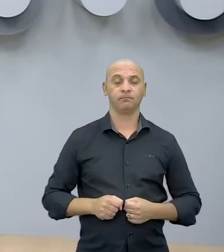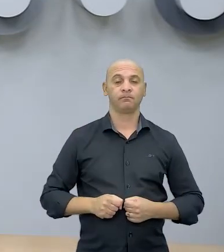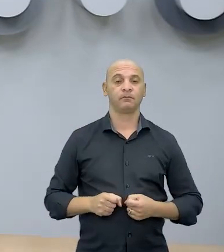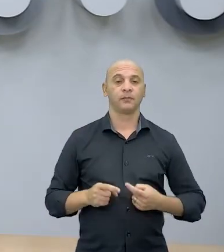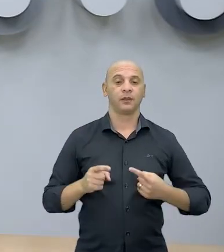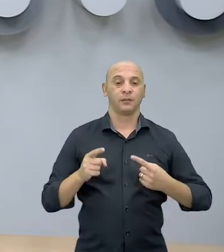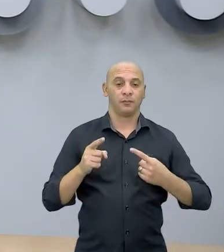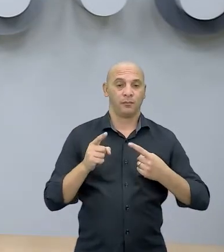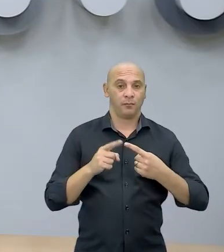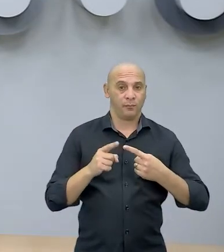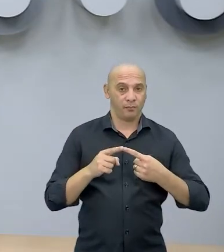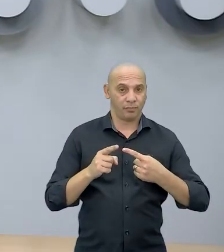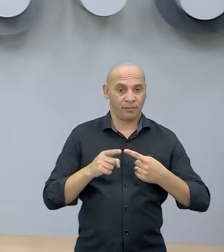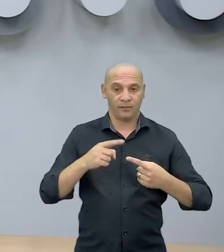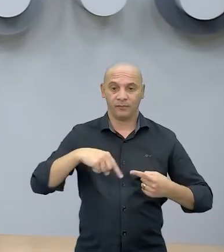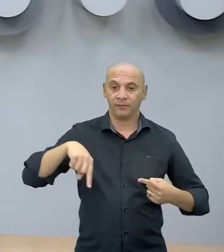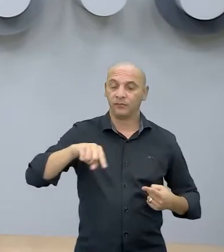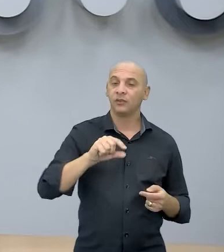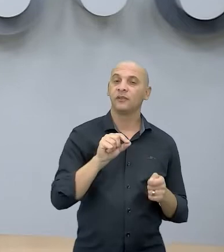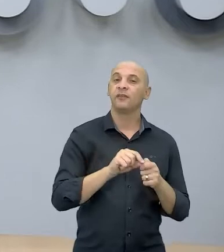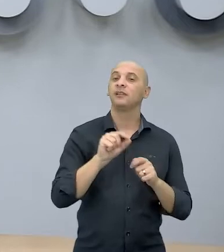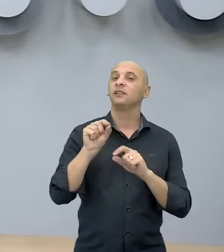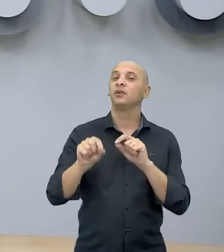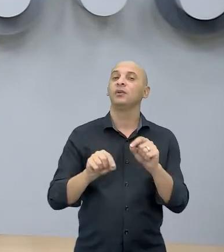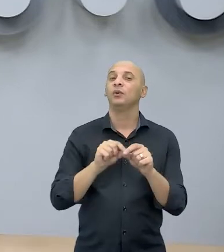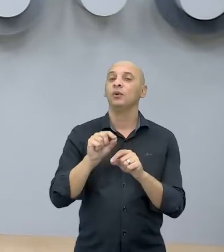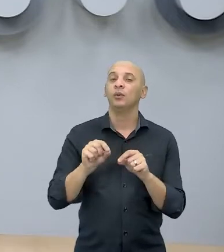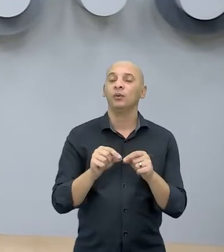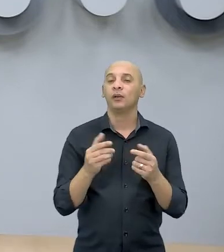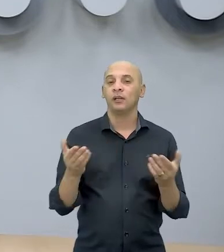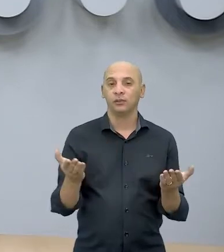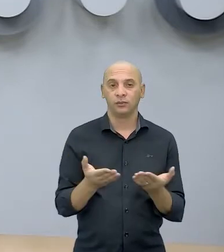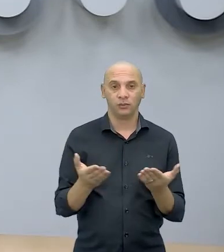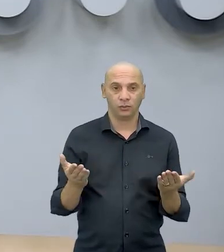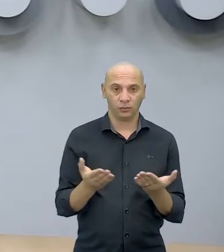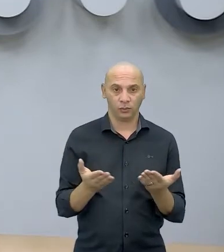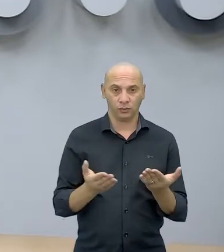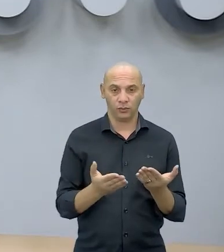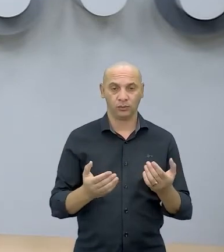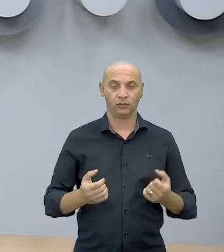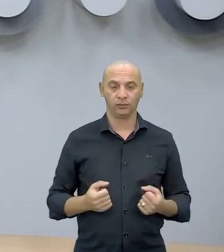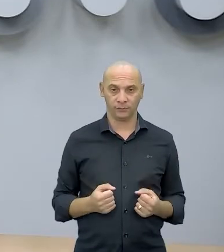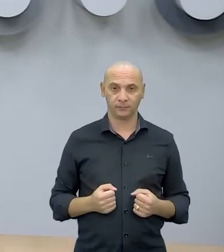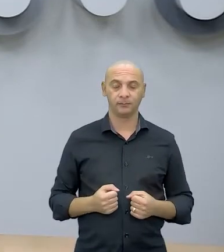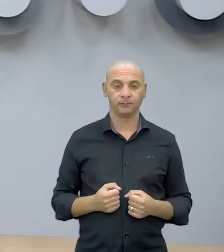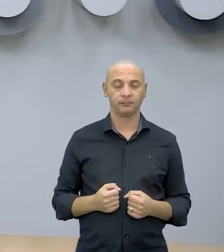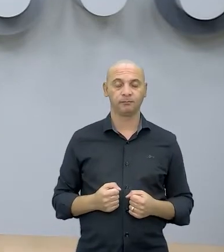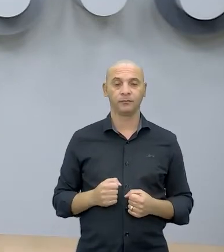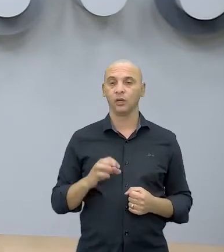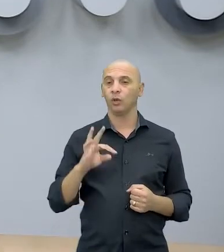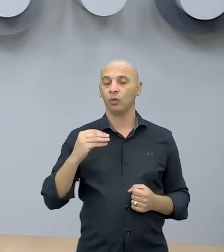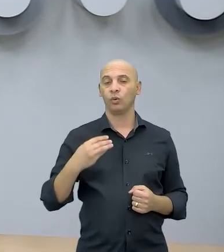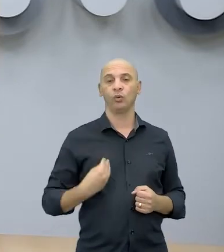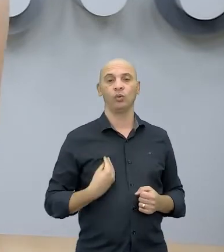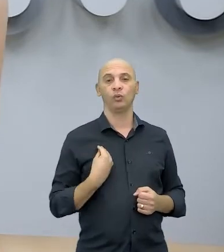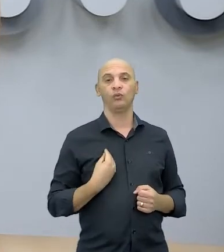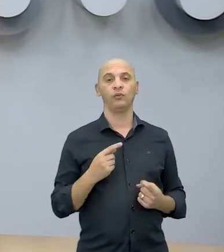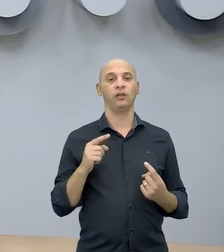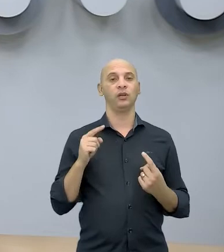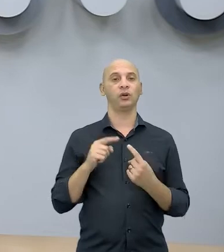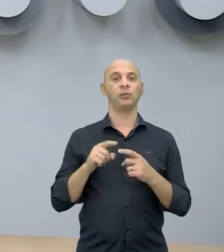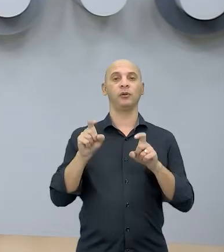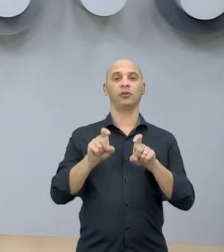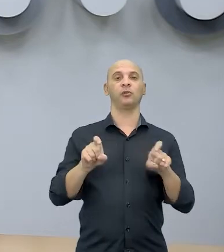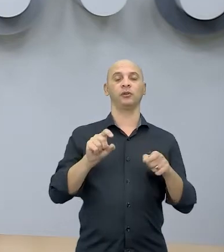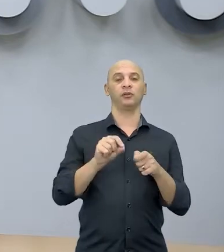primeira coisa que a gente consegue fazer com mais facilidade hoje, que as pessoas fazem praticamente tudo da sua vida no computador